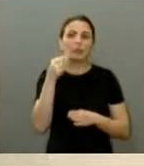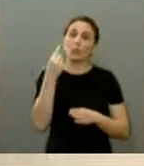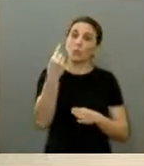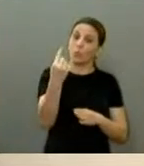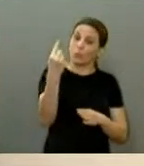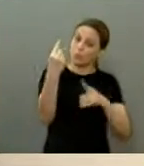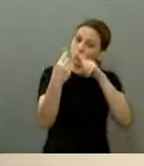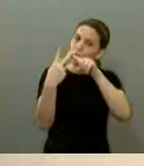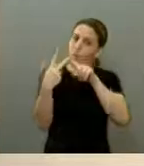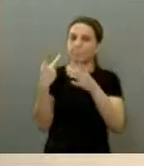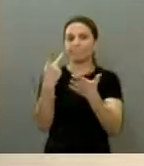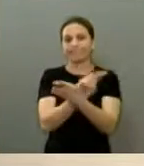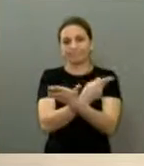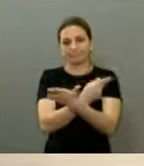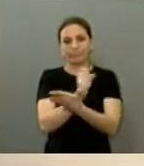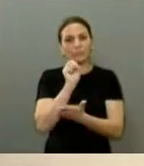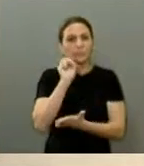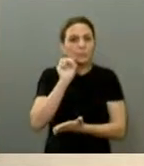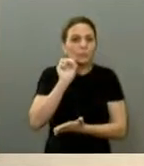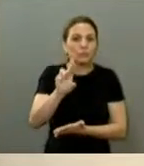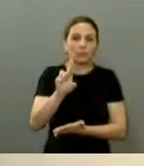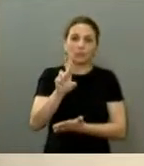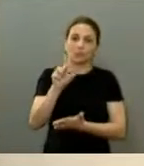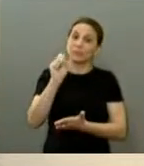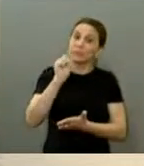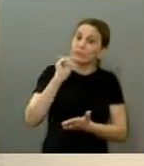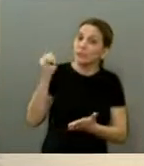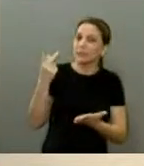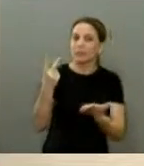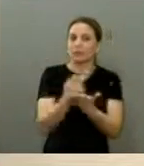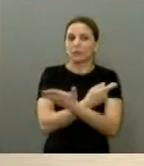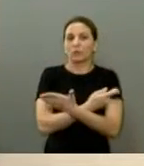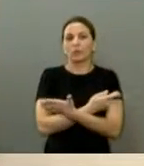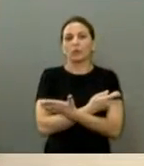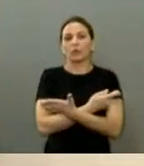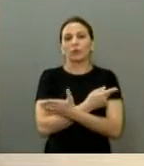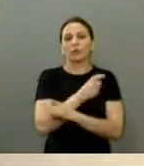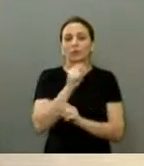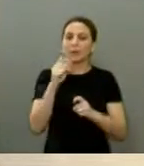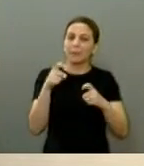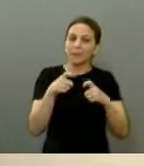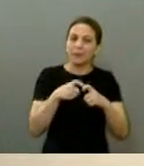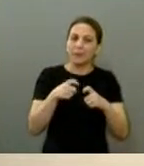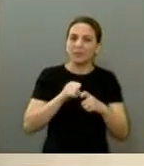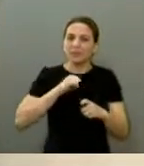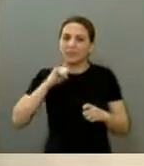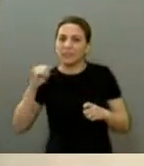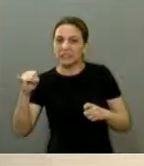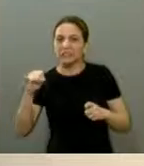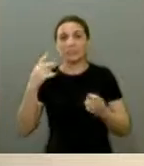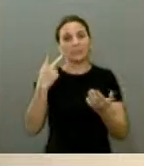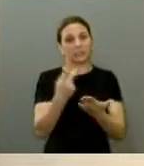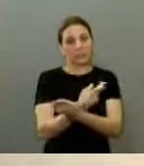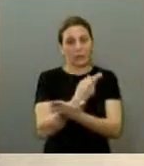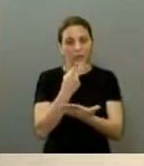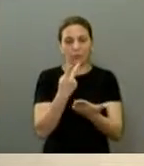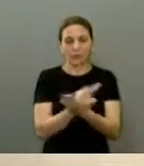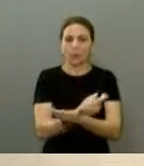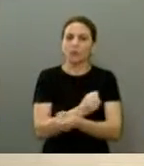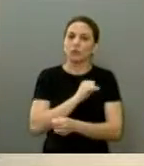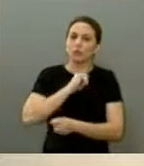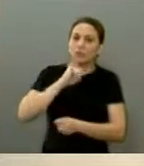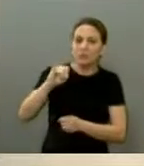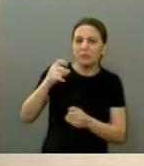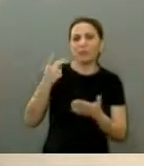às vezes duas pessoas. Se eles foram errados, é como eu falo sempre de médico aqui, se o cara cometeu o erro, cometeu